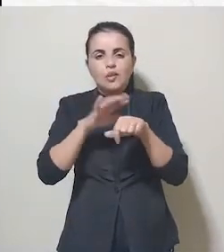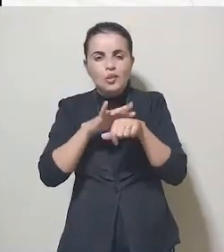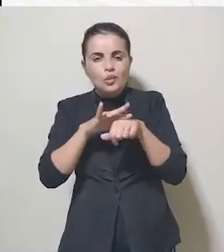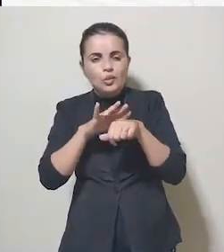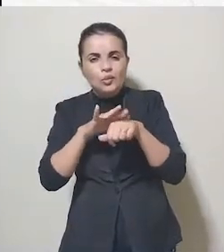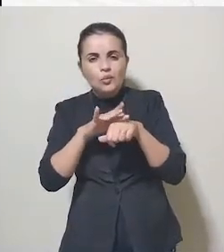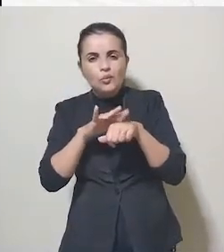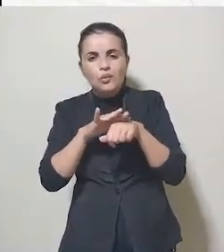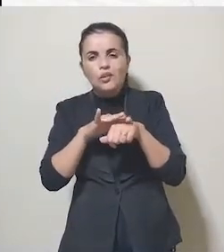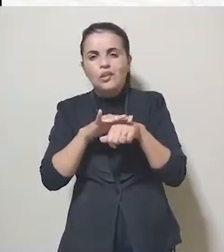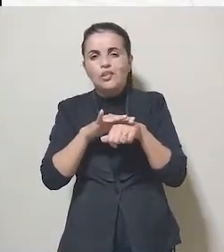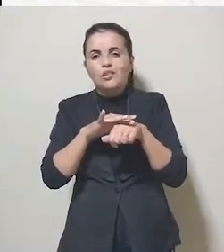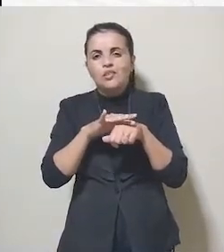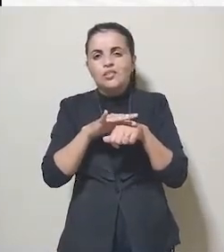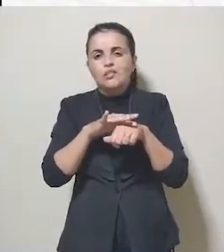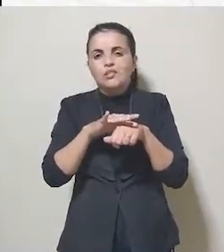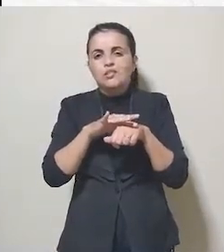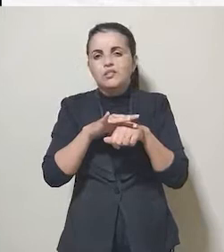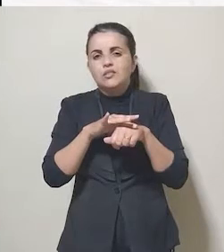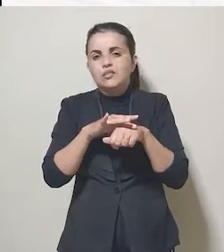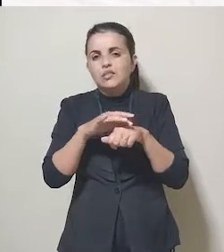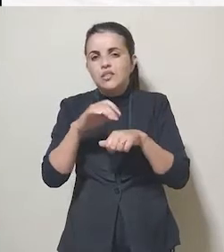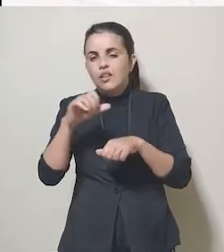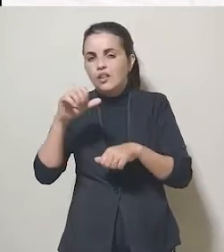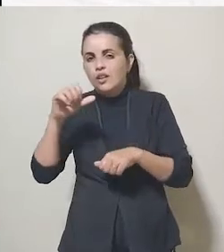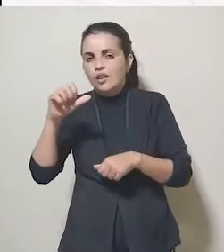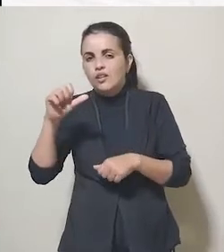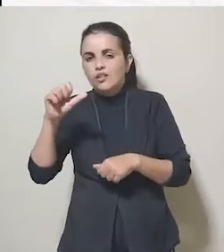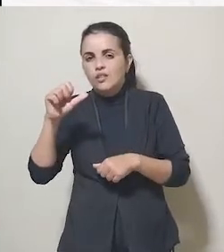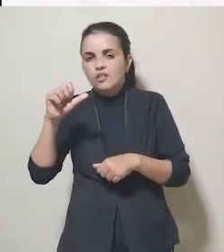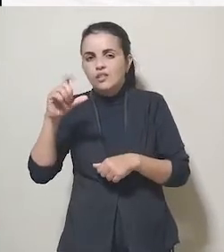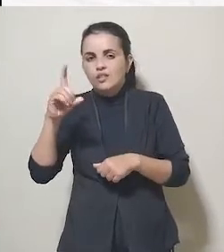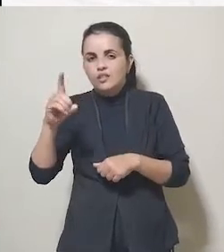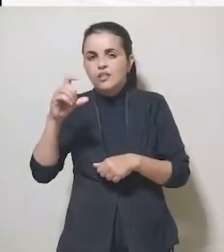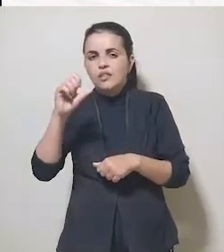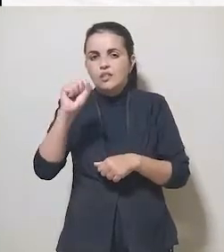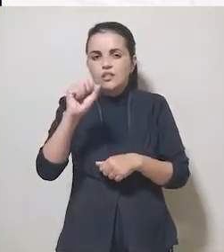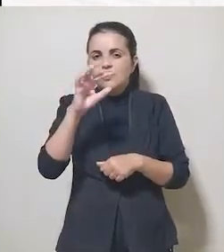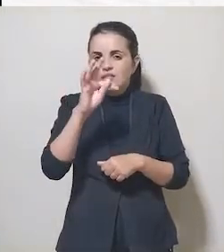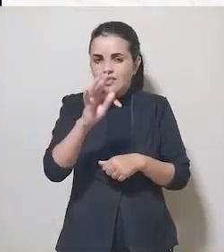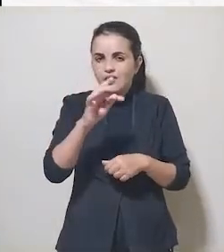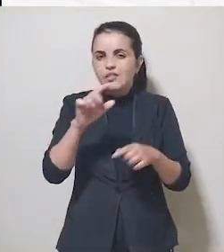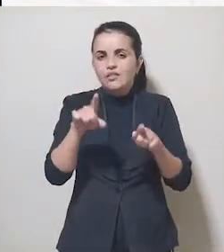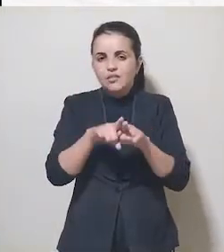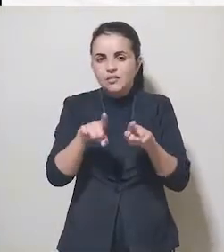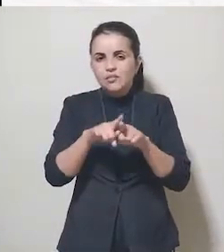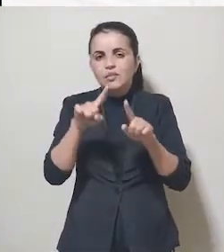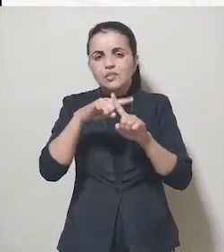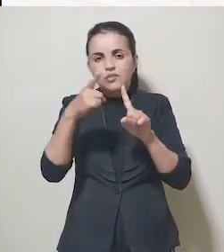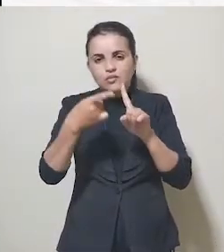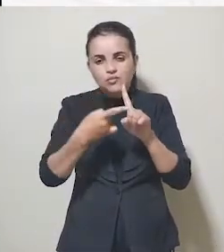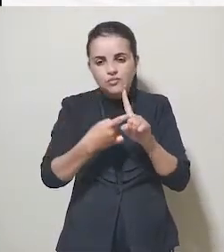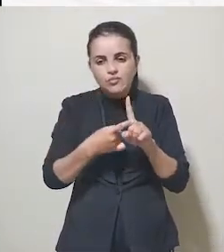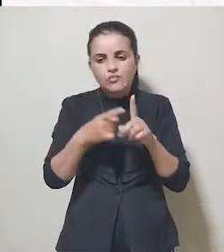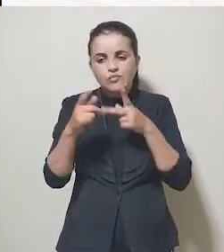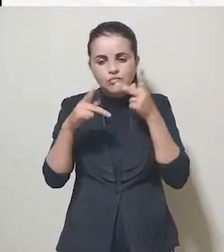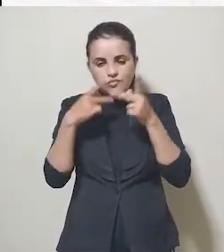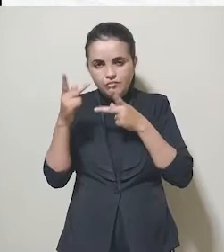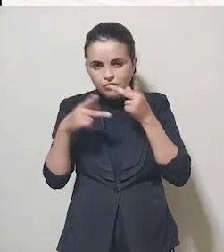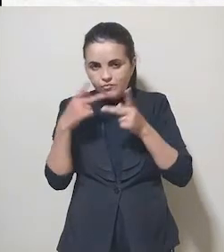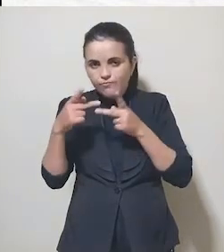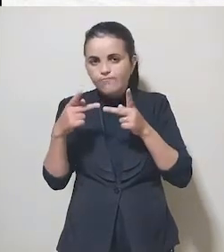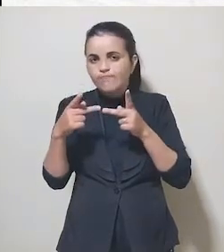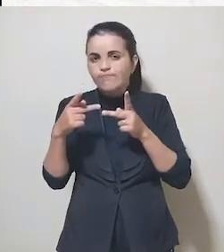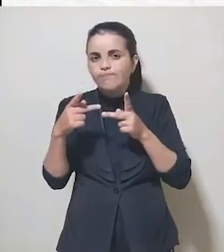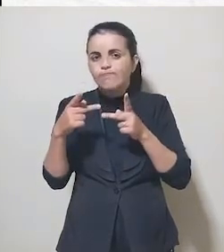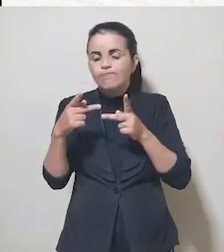doenças sexualmente transmissíveis, nós vamos falar sobre gravidez. Então é interessante a gente tocar nesse